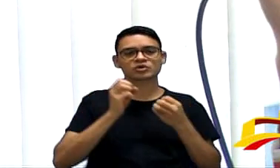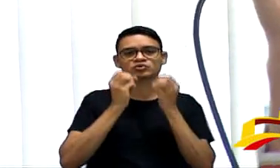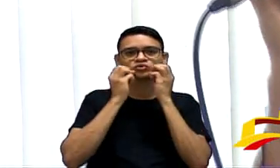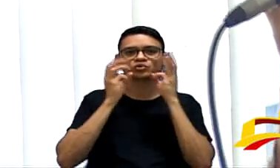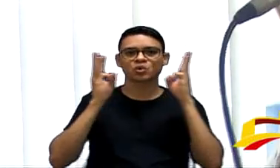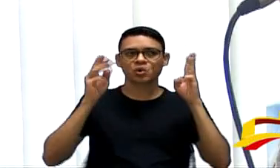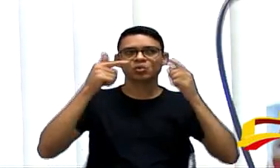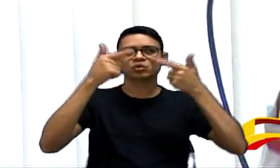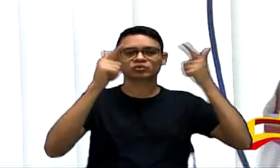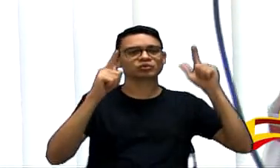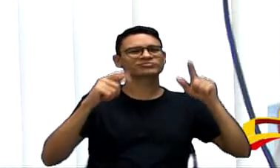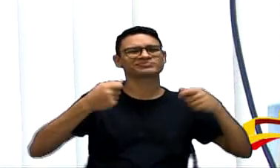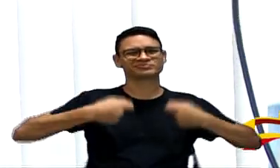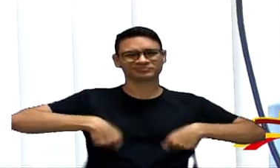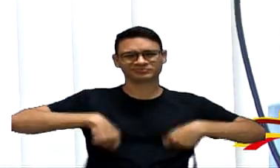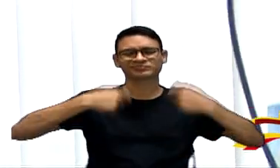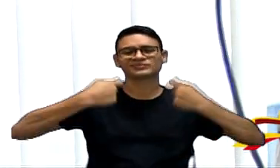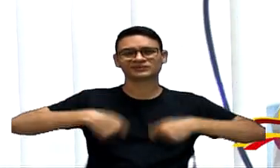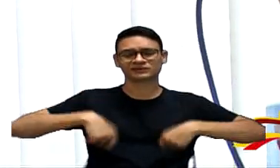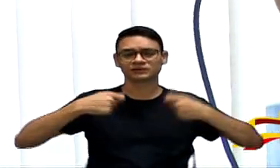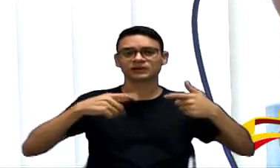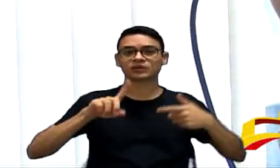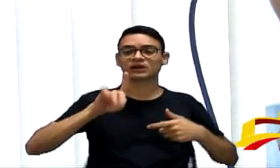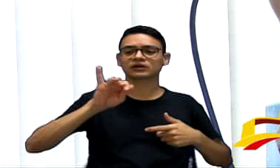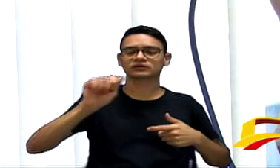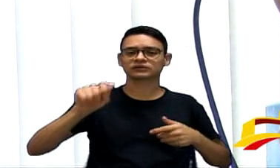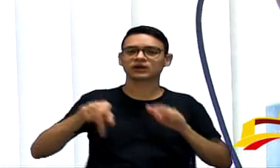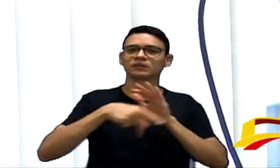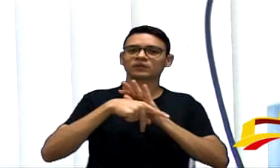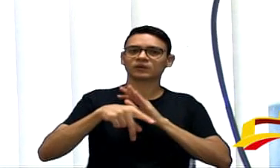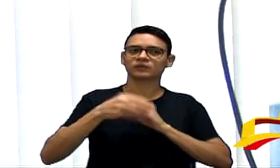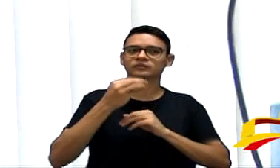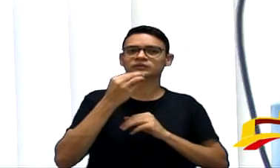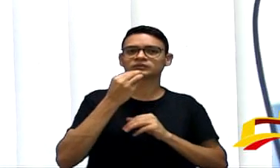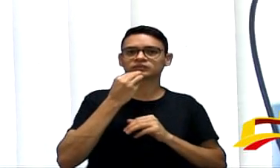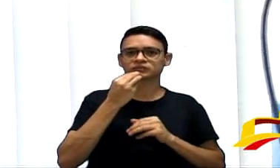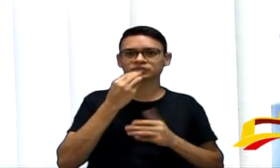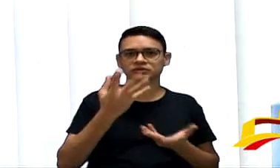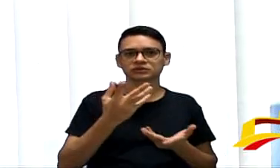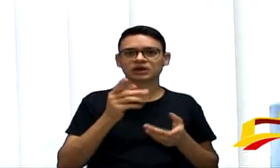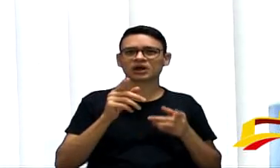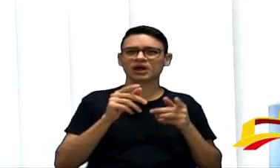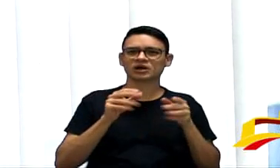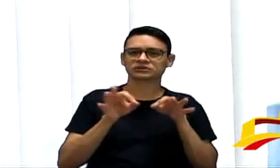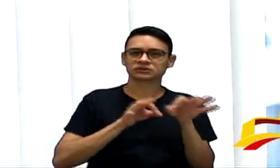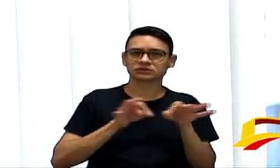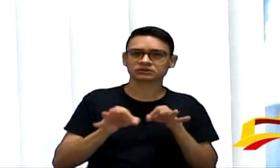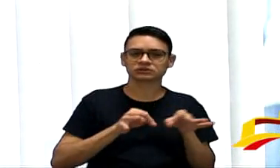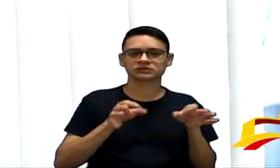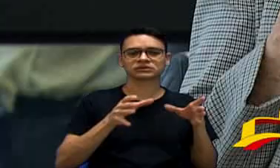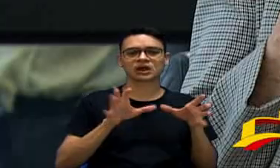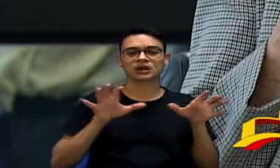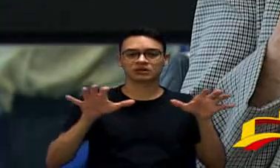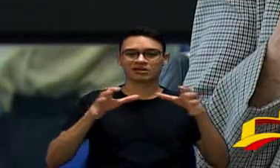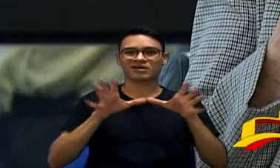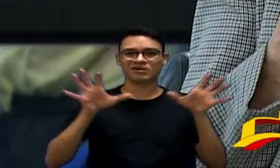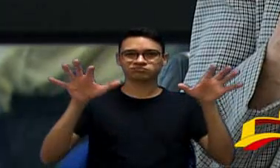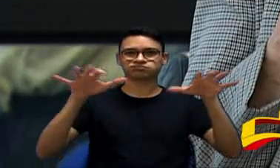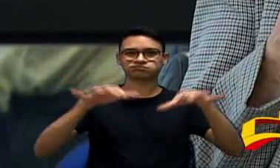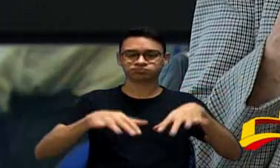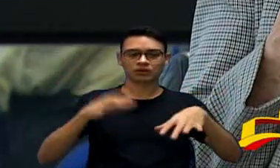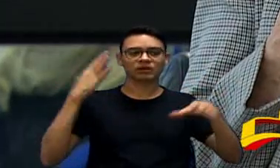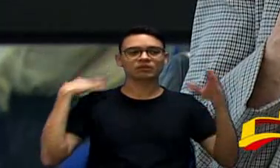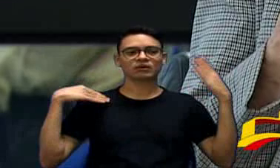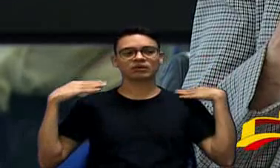Outros espaços para o público. E fazer até um dia, né, que todos possam aí utilizar espaço para piquenique, passear,